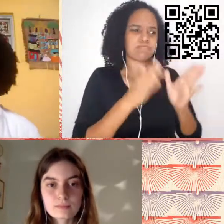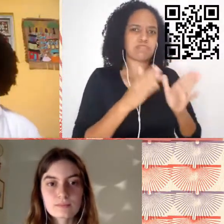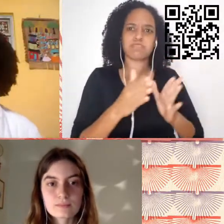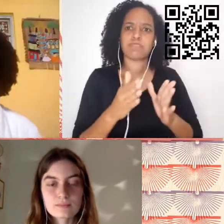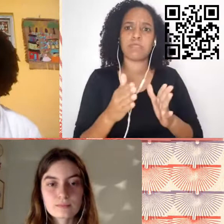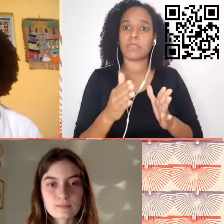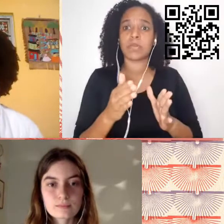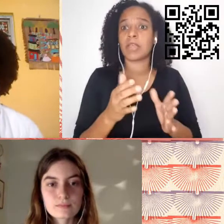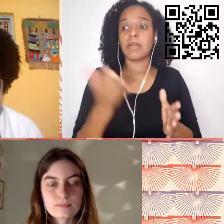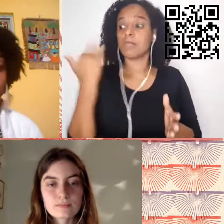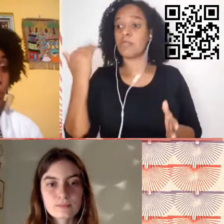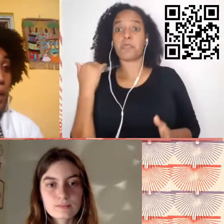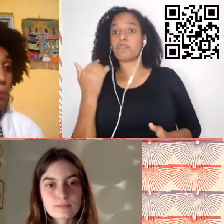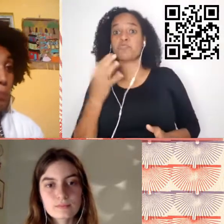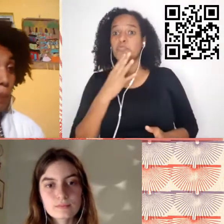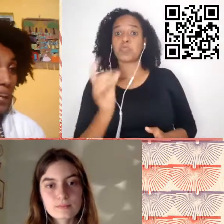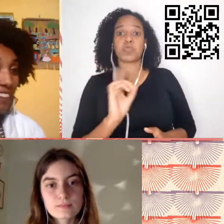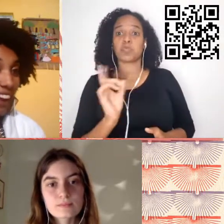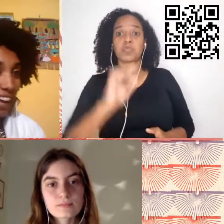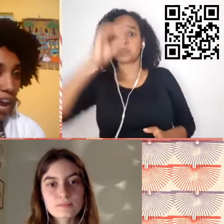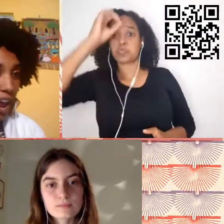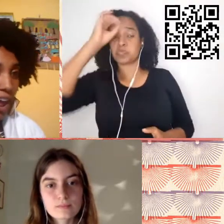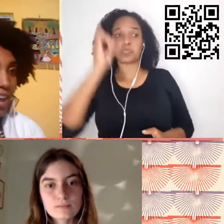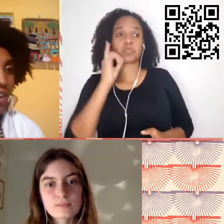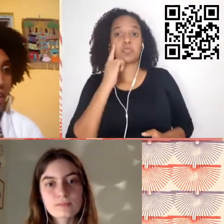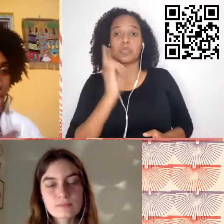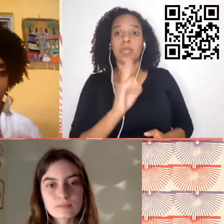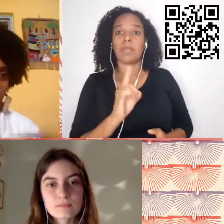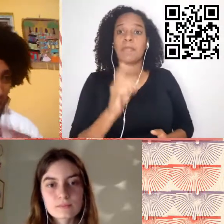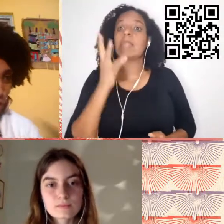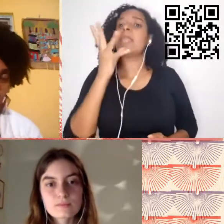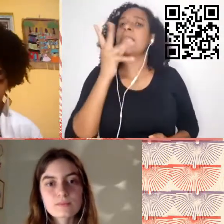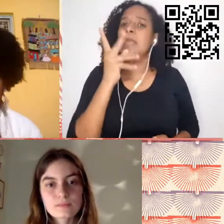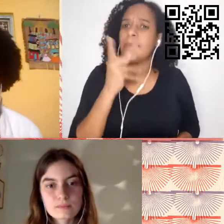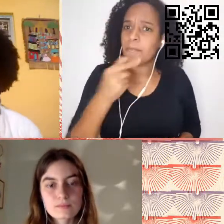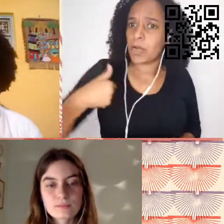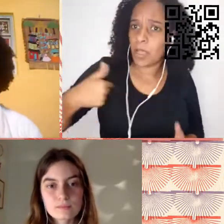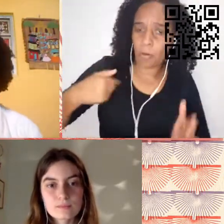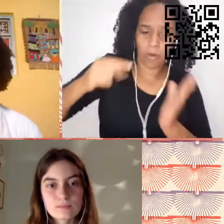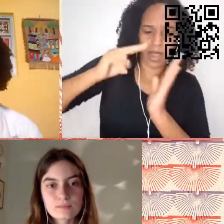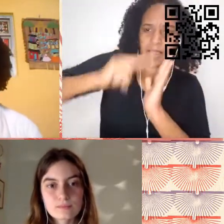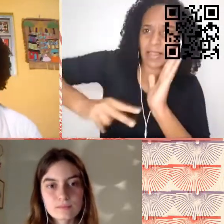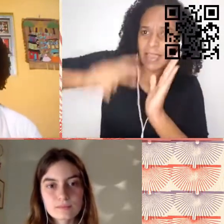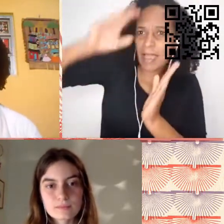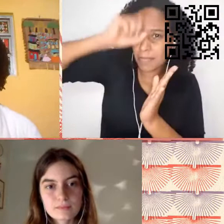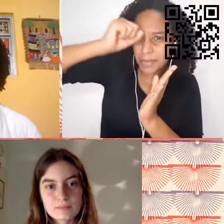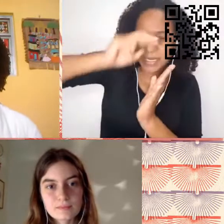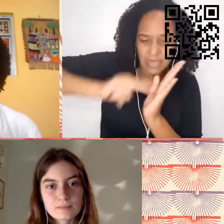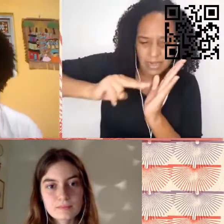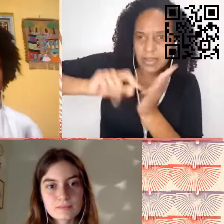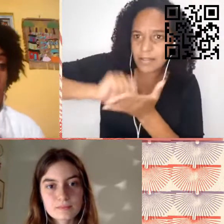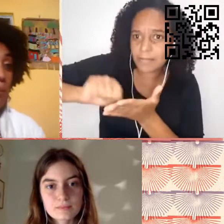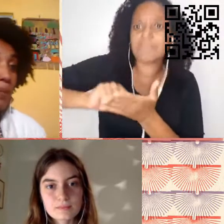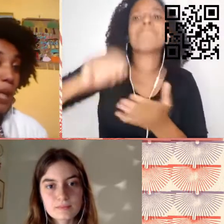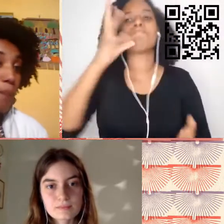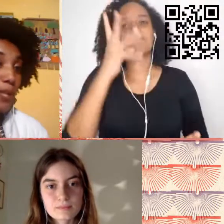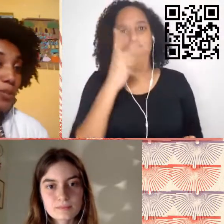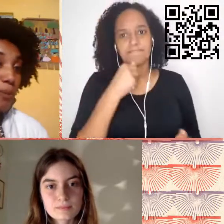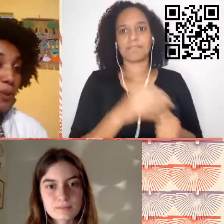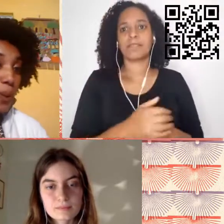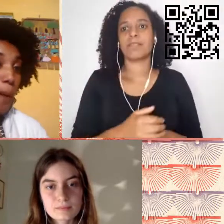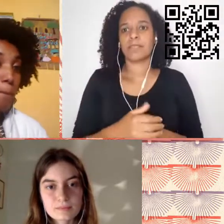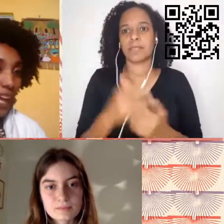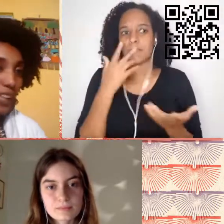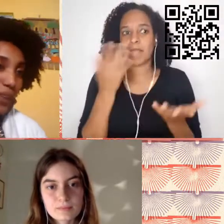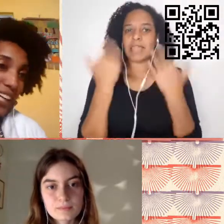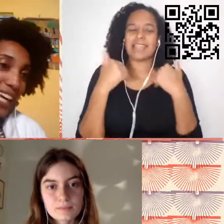ela. Então eu demorei muito para aprender a ler, e aí, enfim, geraram alguns conflitos aí. Mas a partir